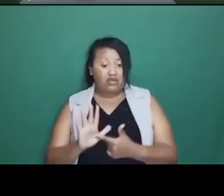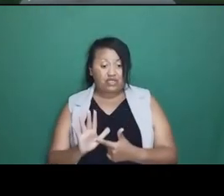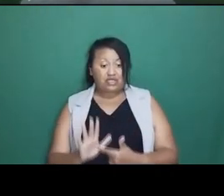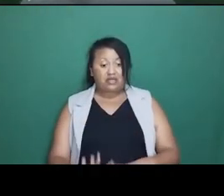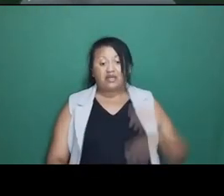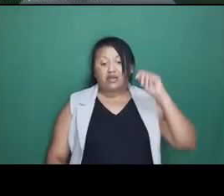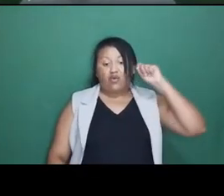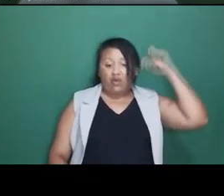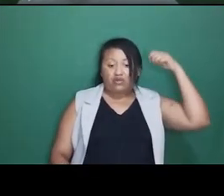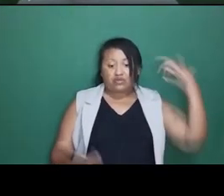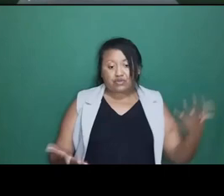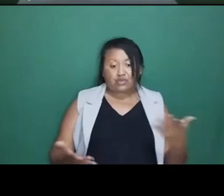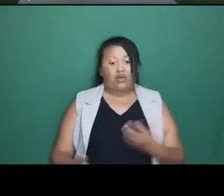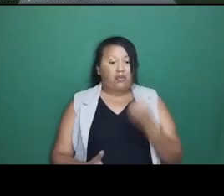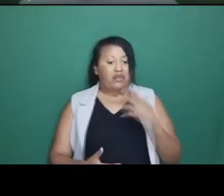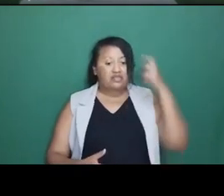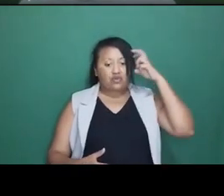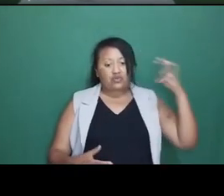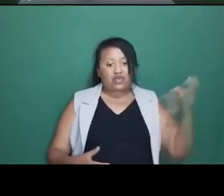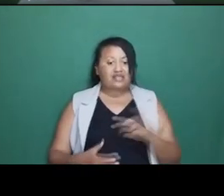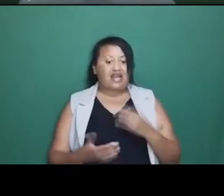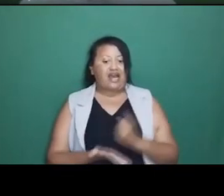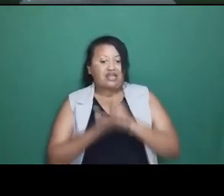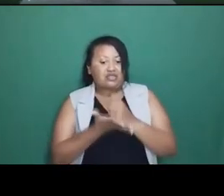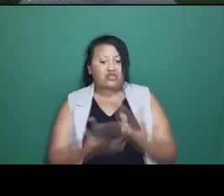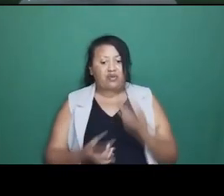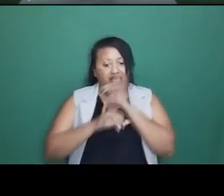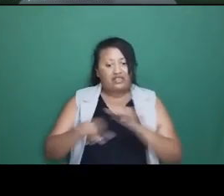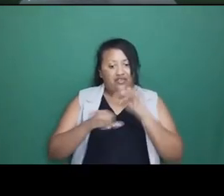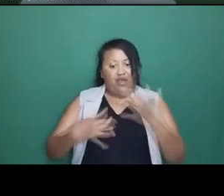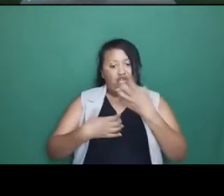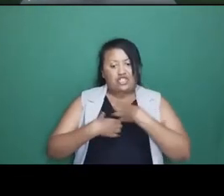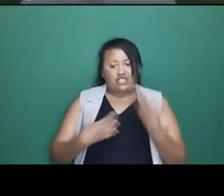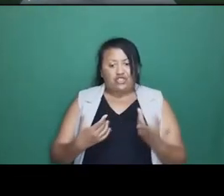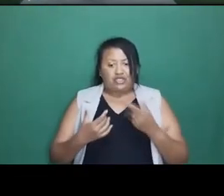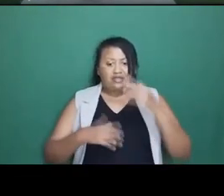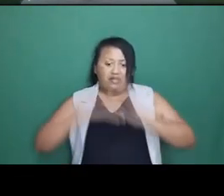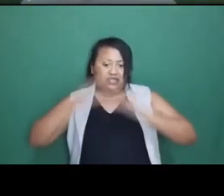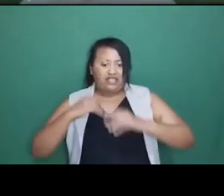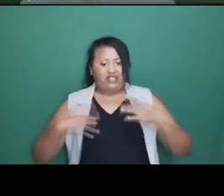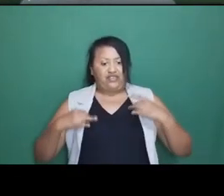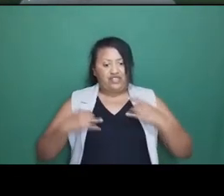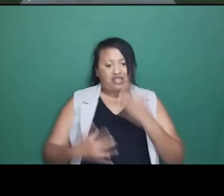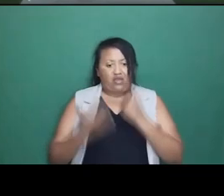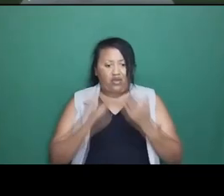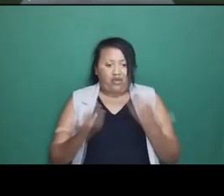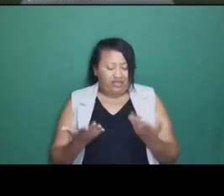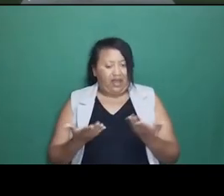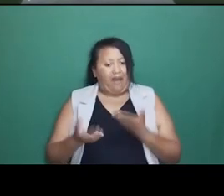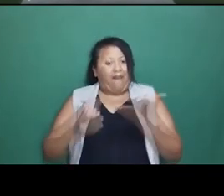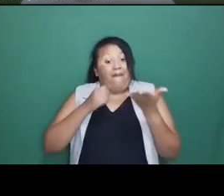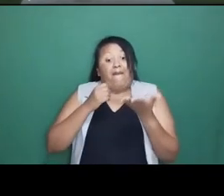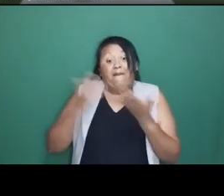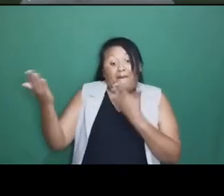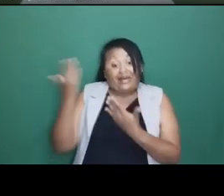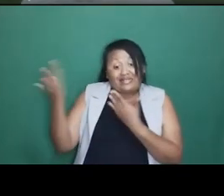os bens culturais contribuem para divulgar uma maneira de agir alimentar-se etc baseado numa médica way of life